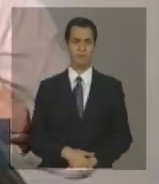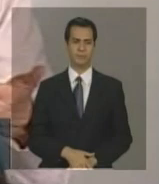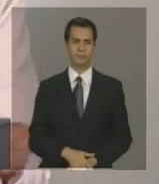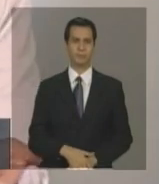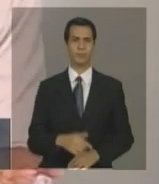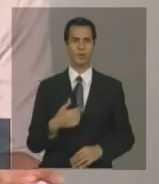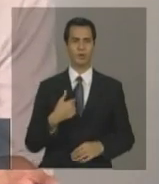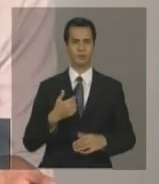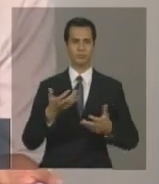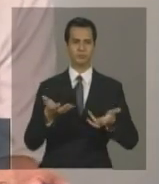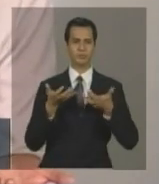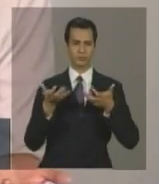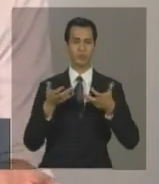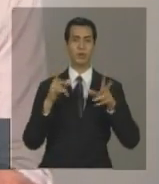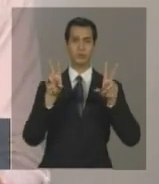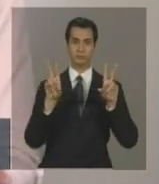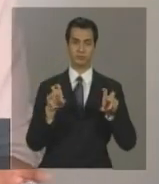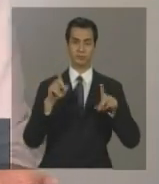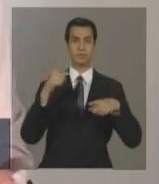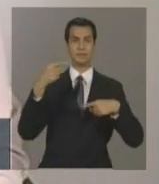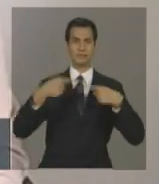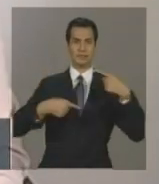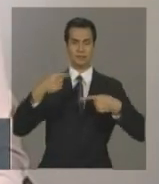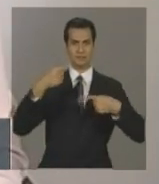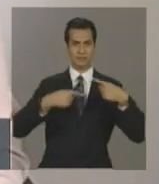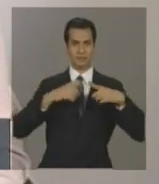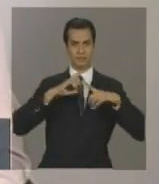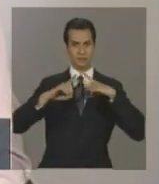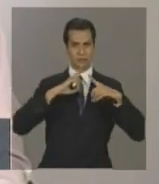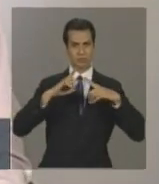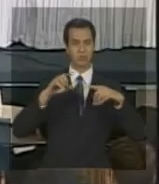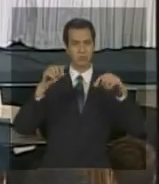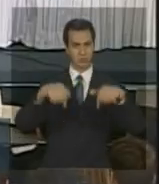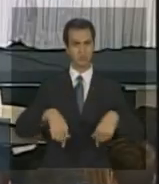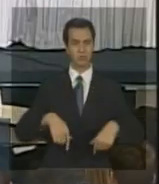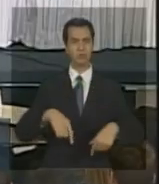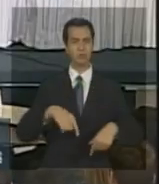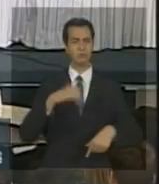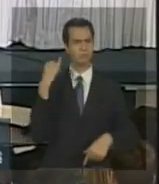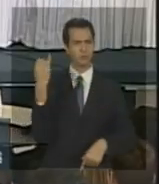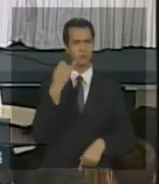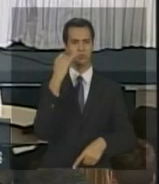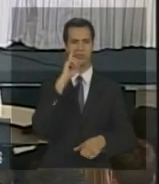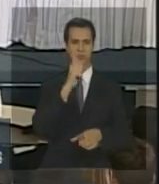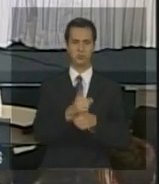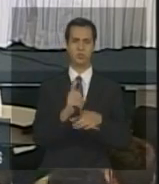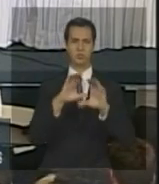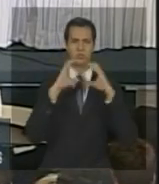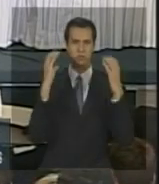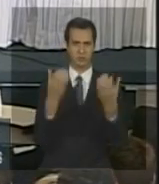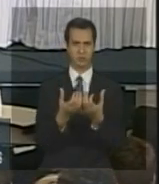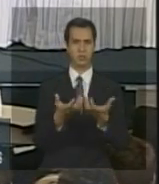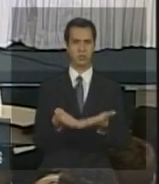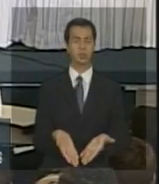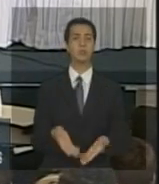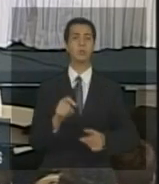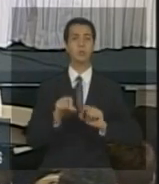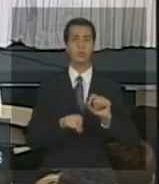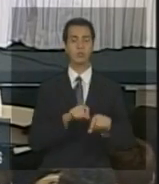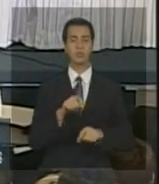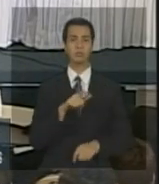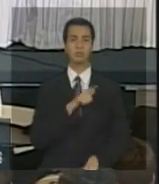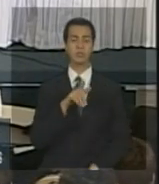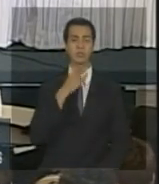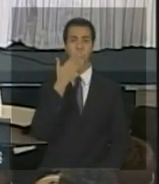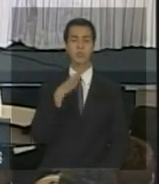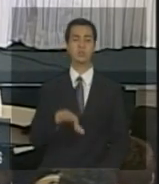para debate, inclusive, neste importante encontro para nós, é que houve uma opção